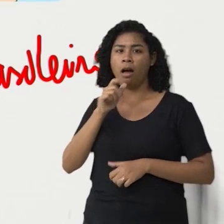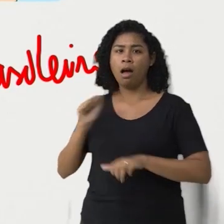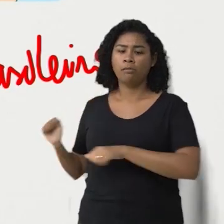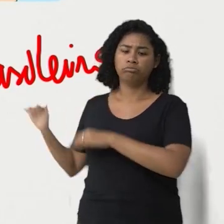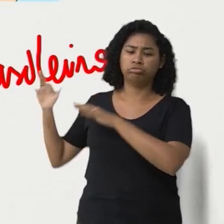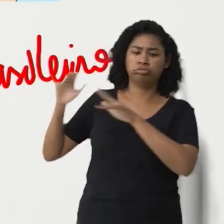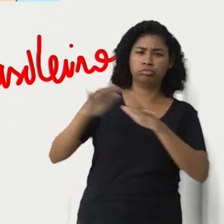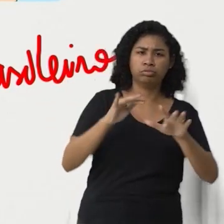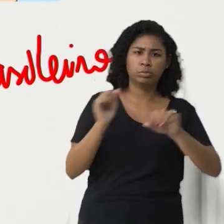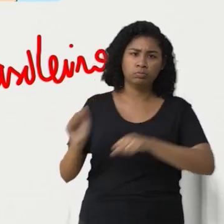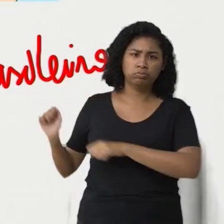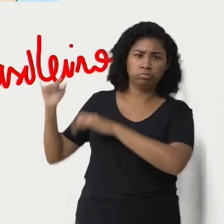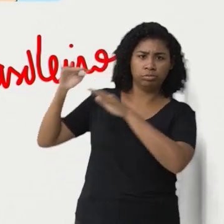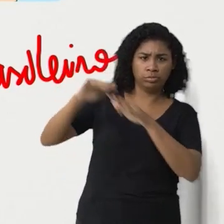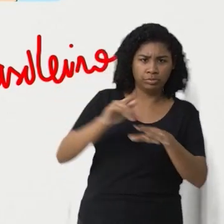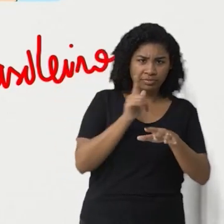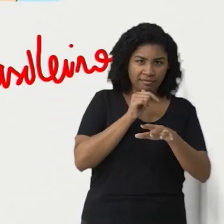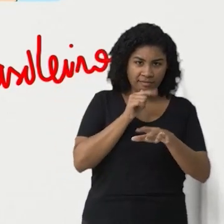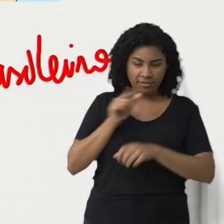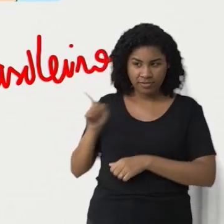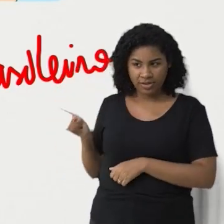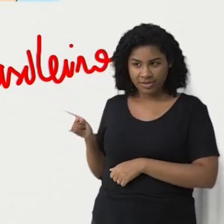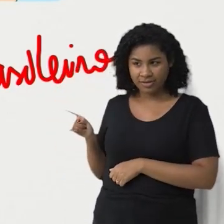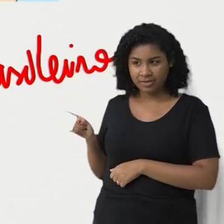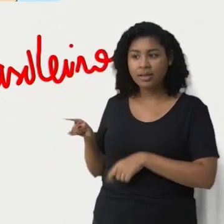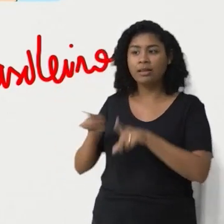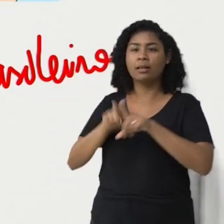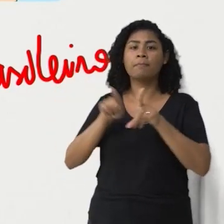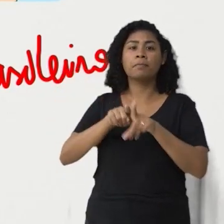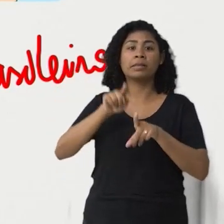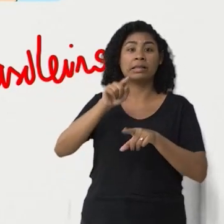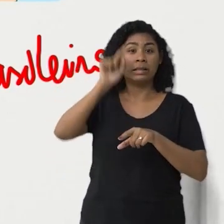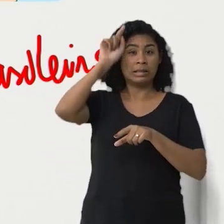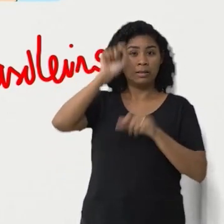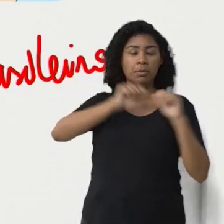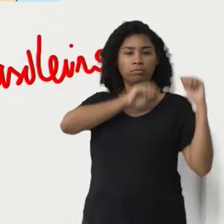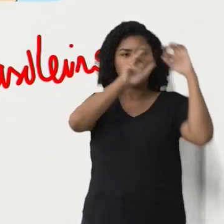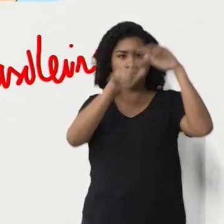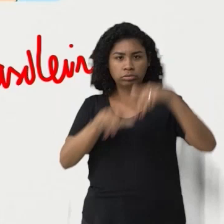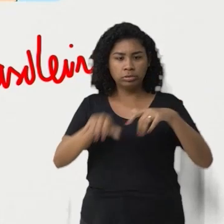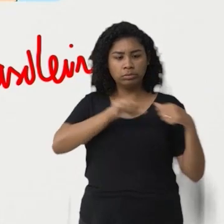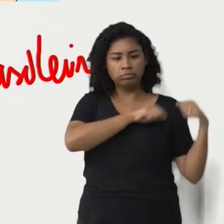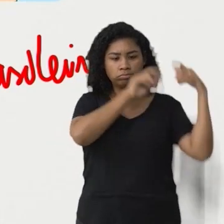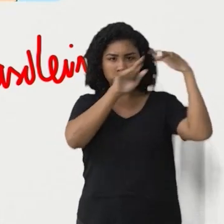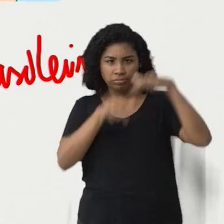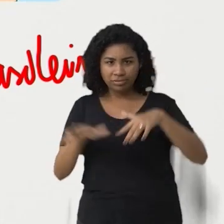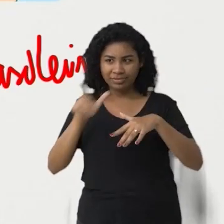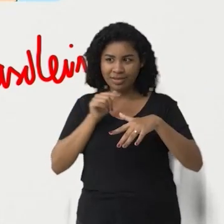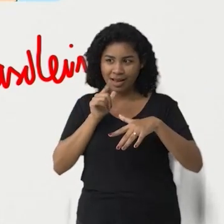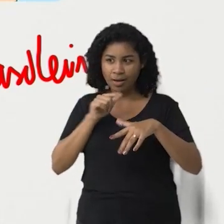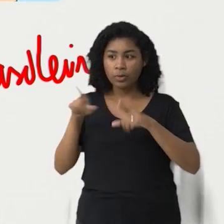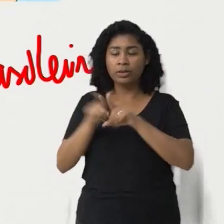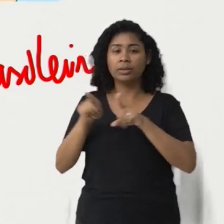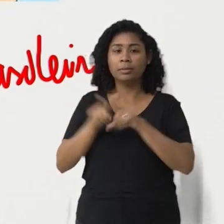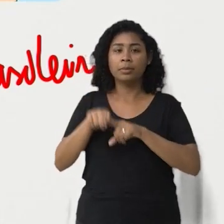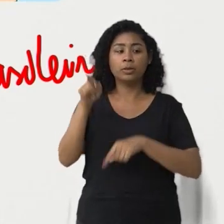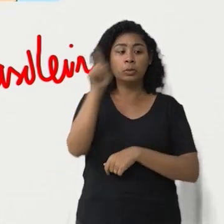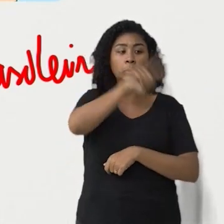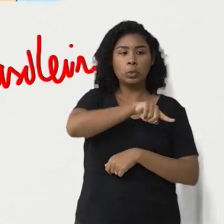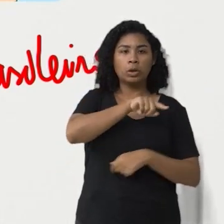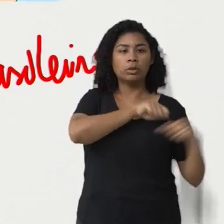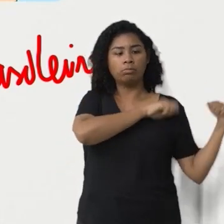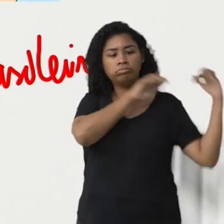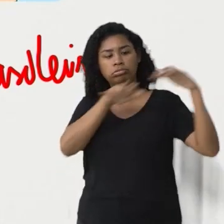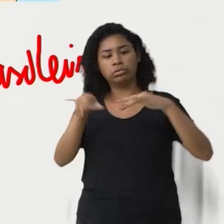água tanto da parte do escudo das Guianas e vem água tanto da parte dos Andes.